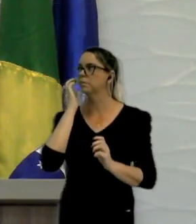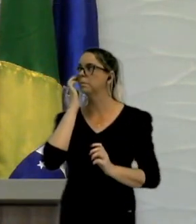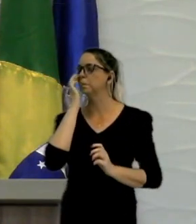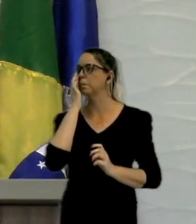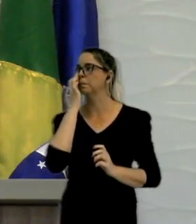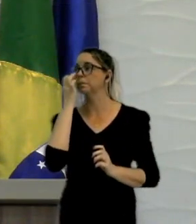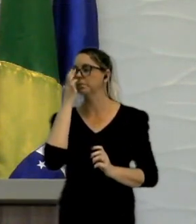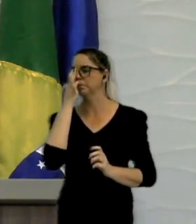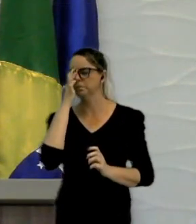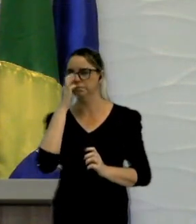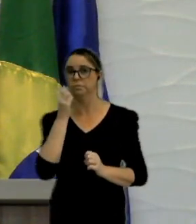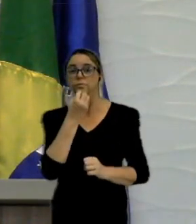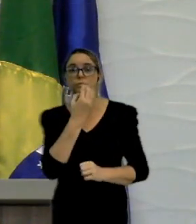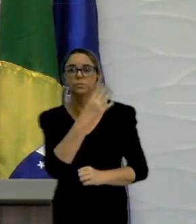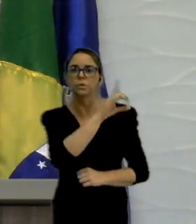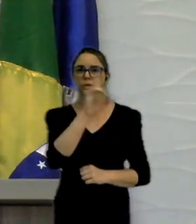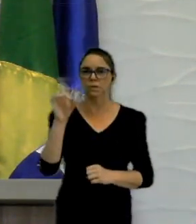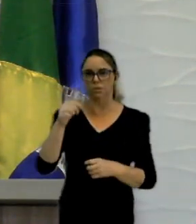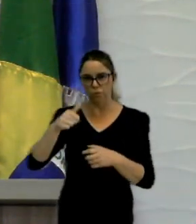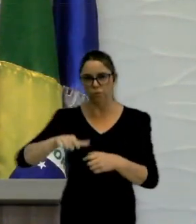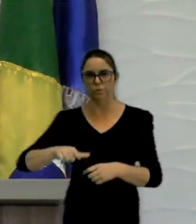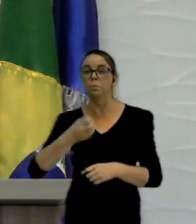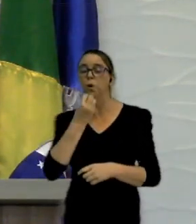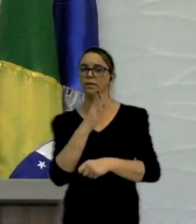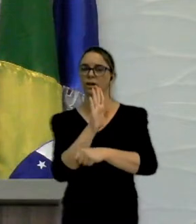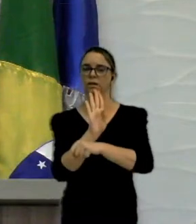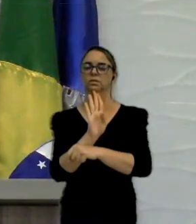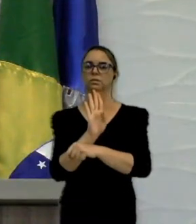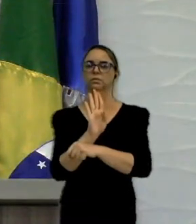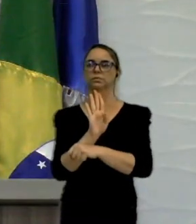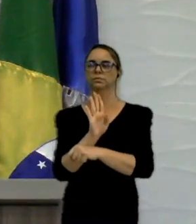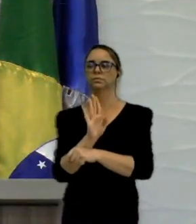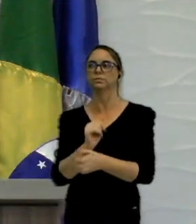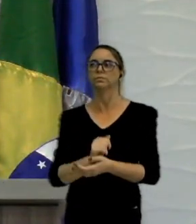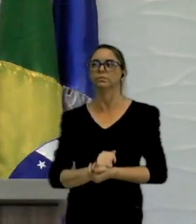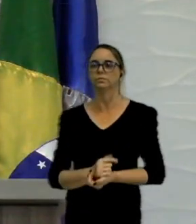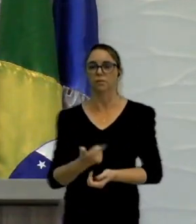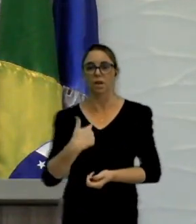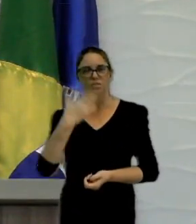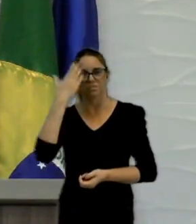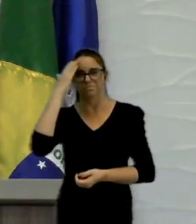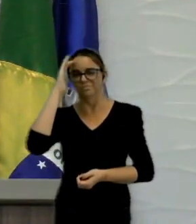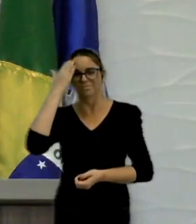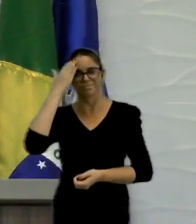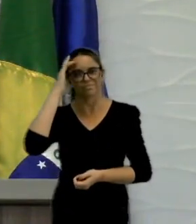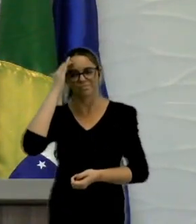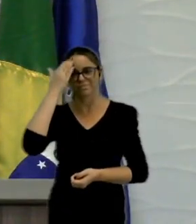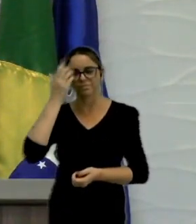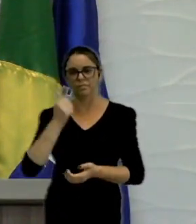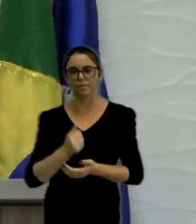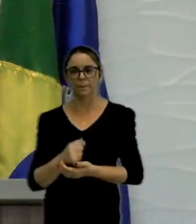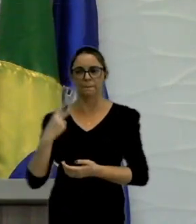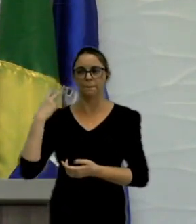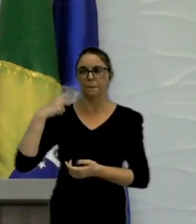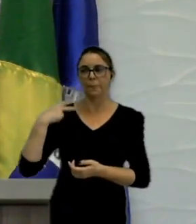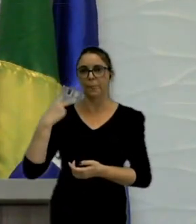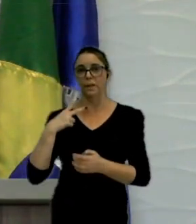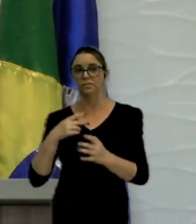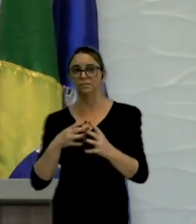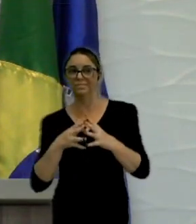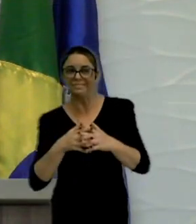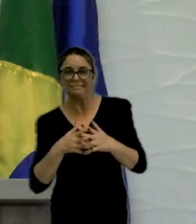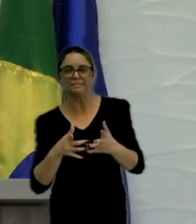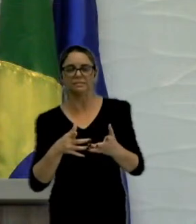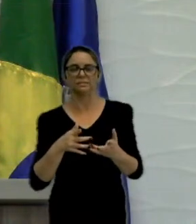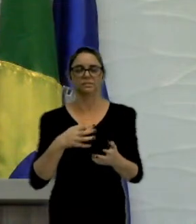Bom dia a todos, mais uma vez. Boa tarde agora. Eu não entendo esse vereador agoniado,